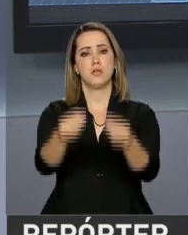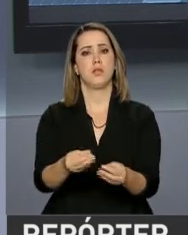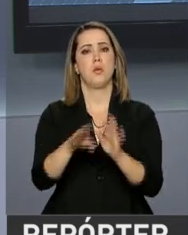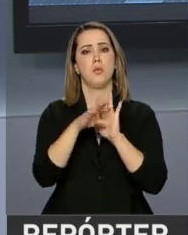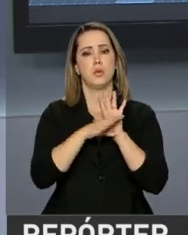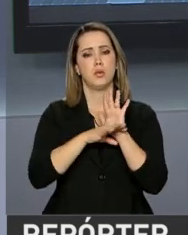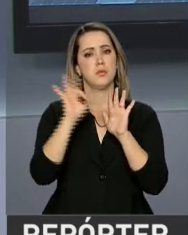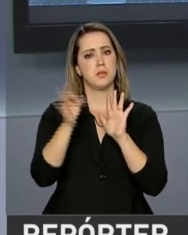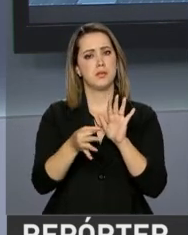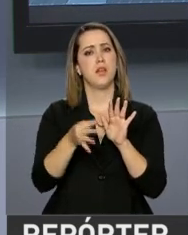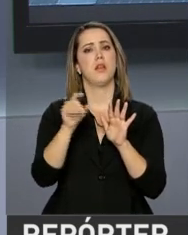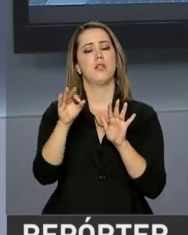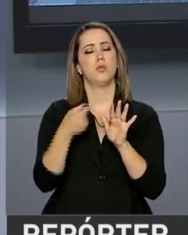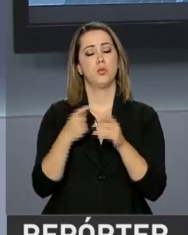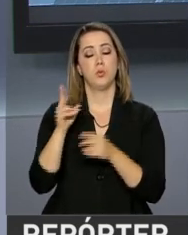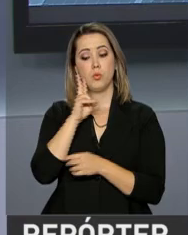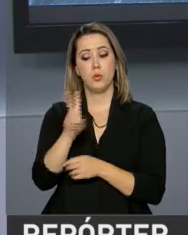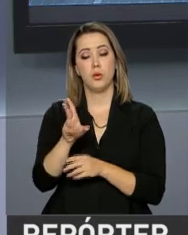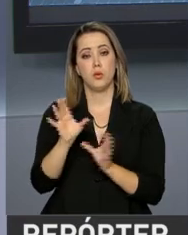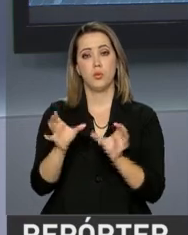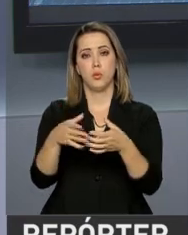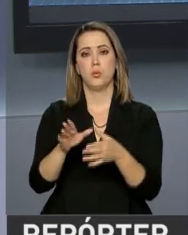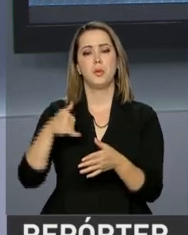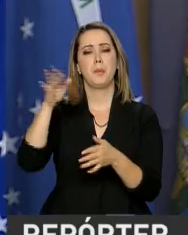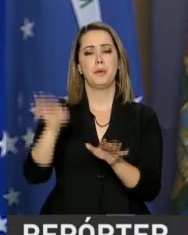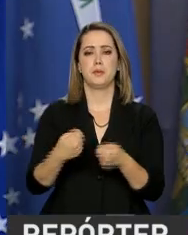eficiente e voltado para quem mais precisa